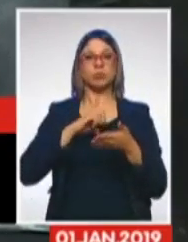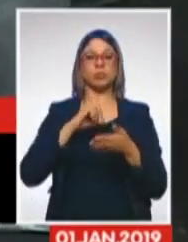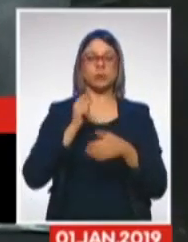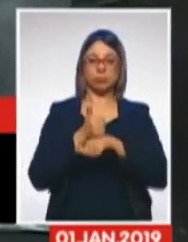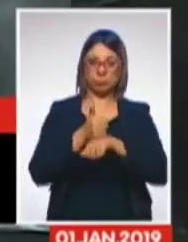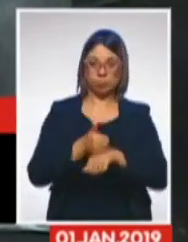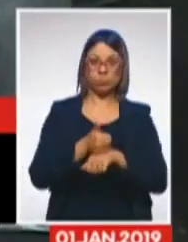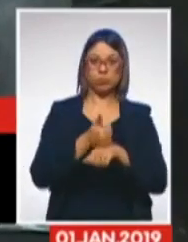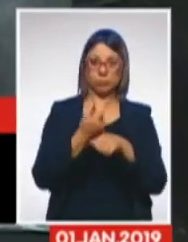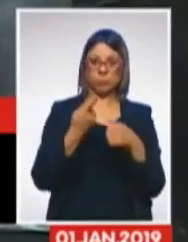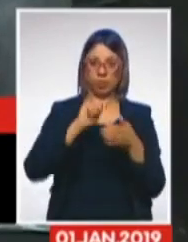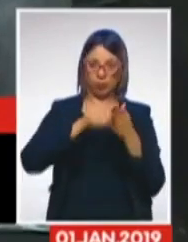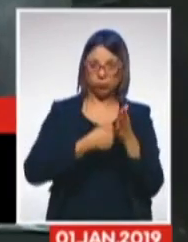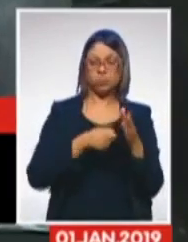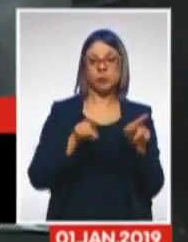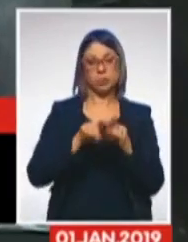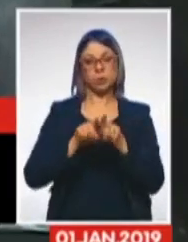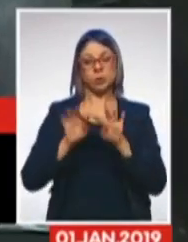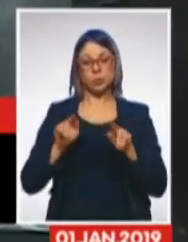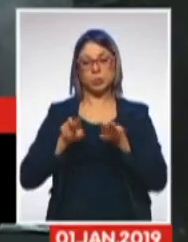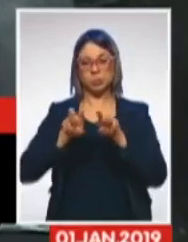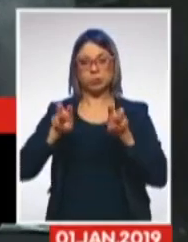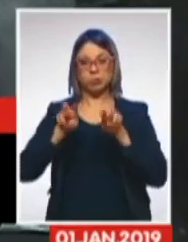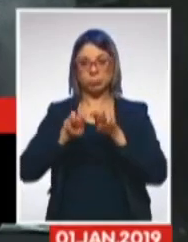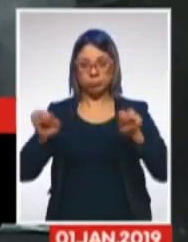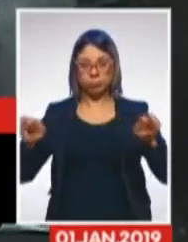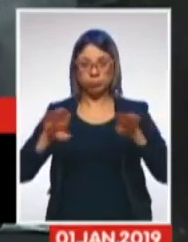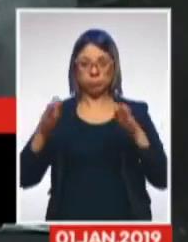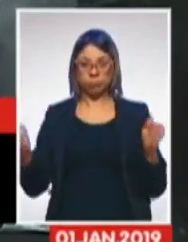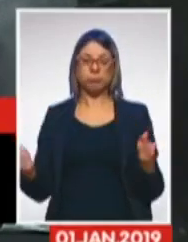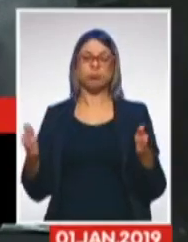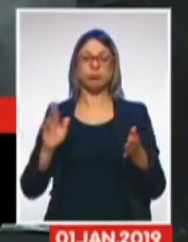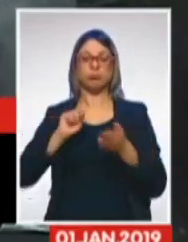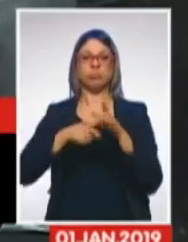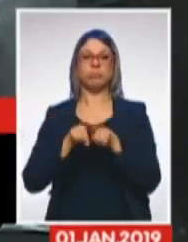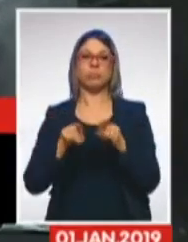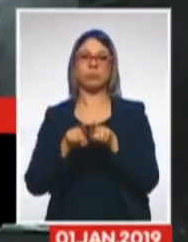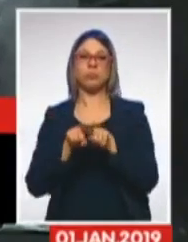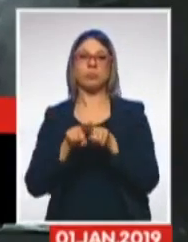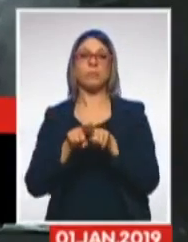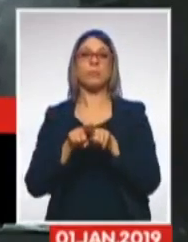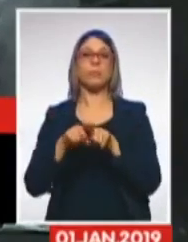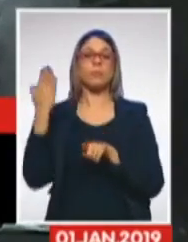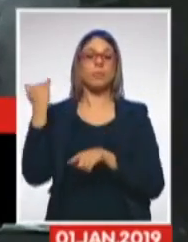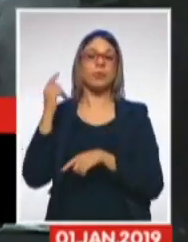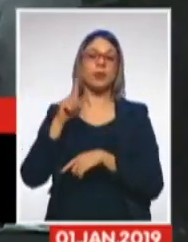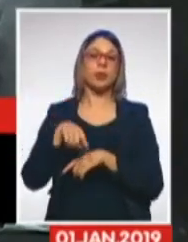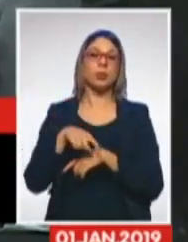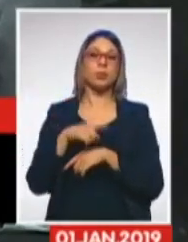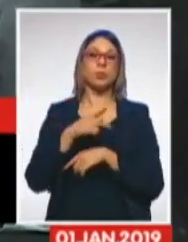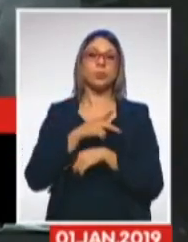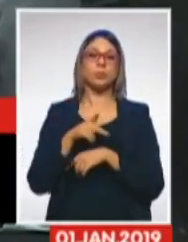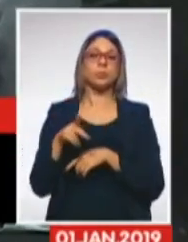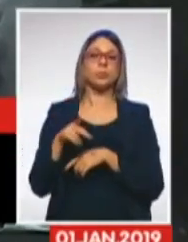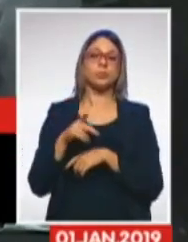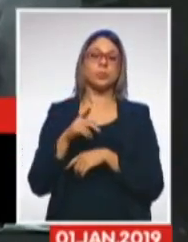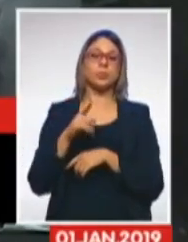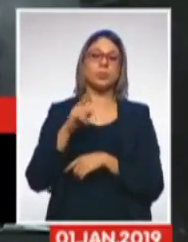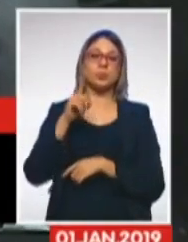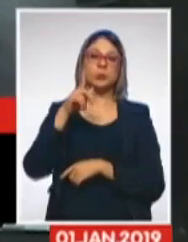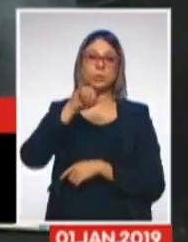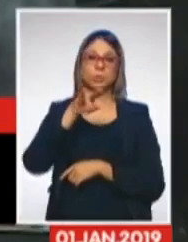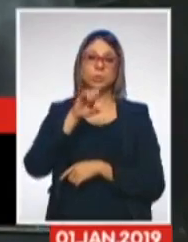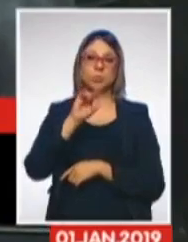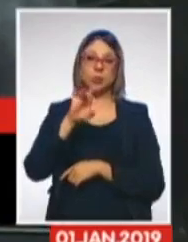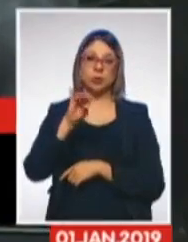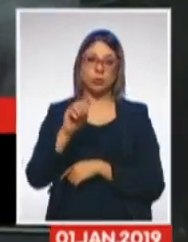empossado e pela mesa da Assembleia Legislativa. Plenário, presidente Juscelino Kubitschek, em Belo Horizonte, em 1º